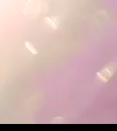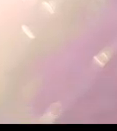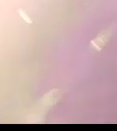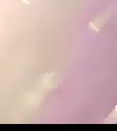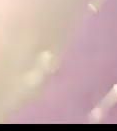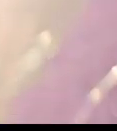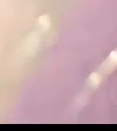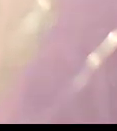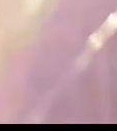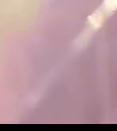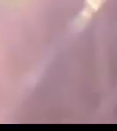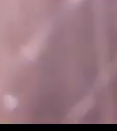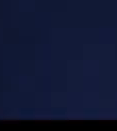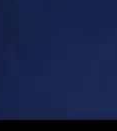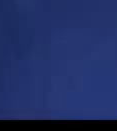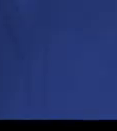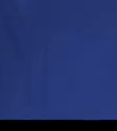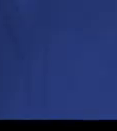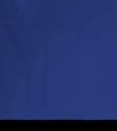convidas.org.br e saiba como ajudar.